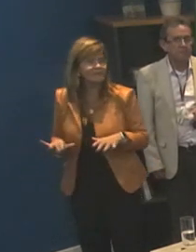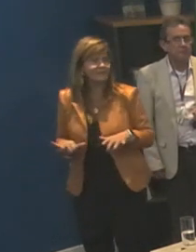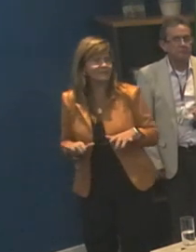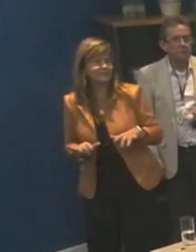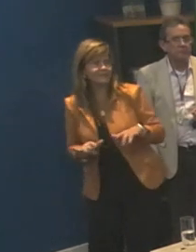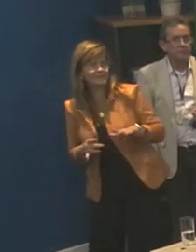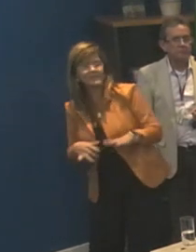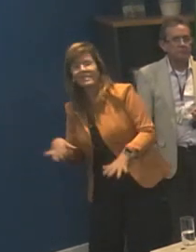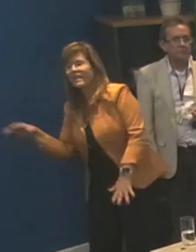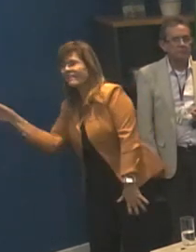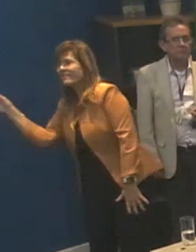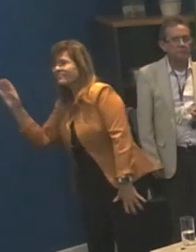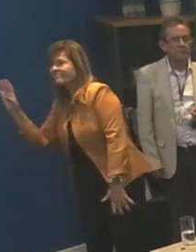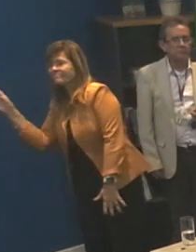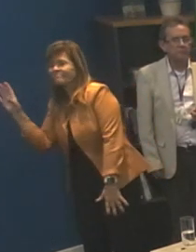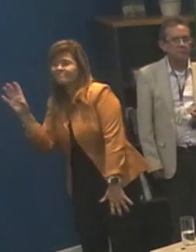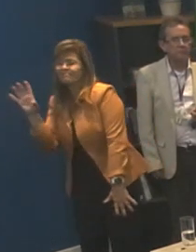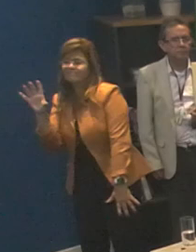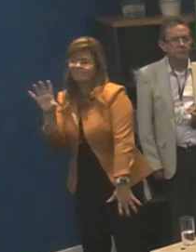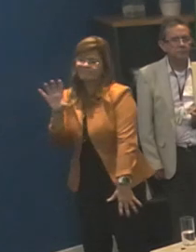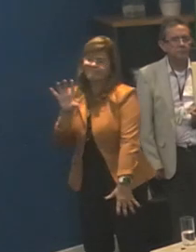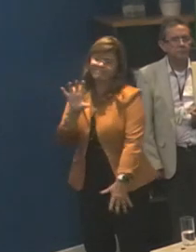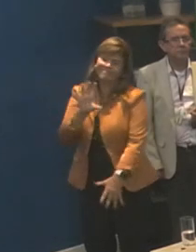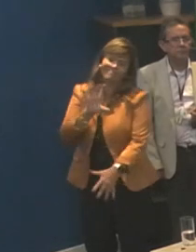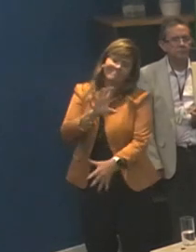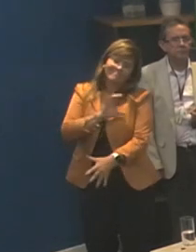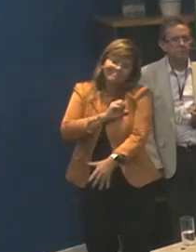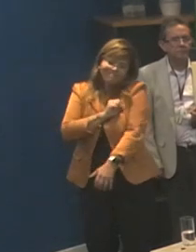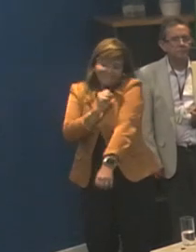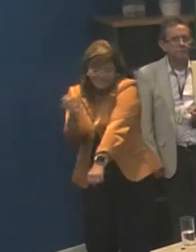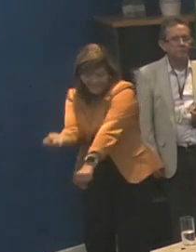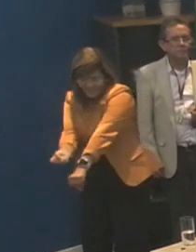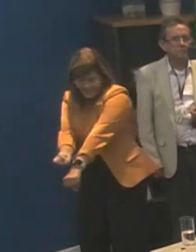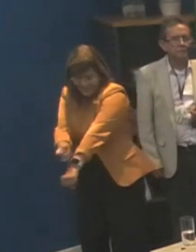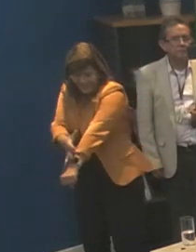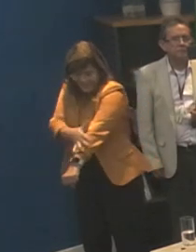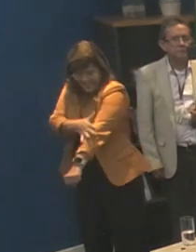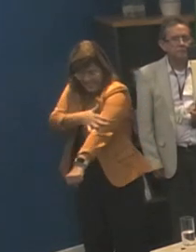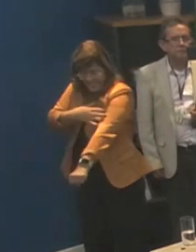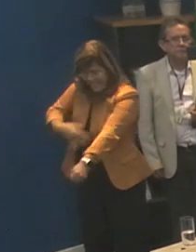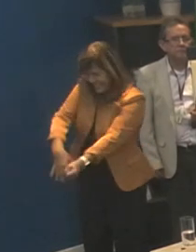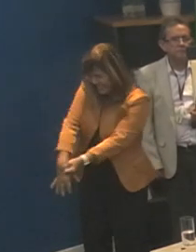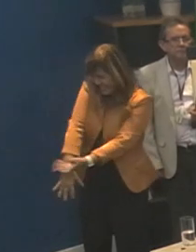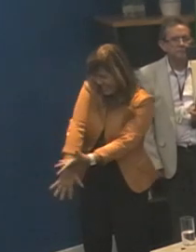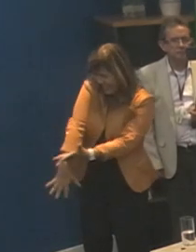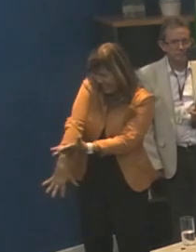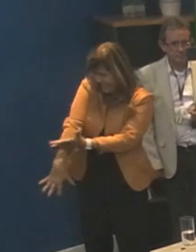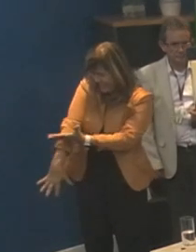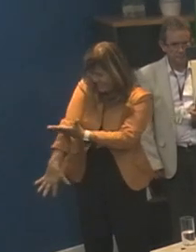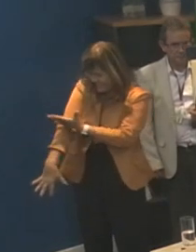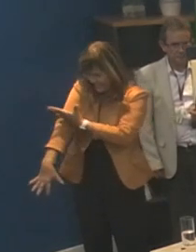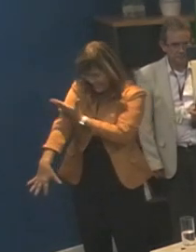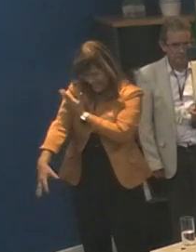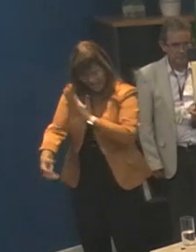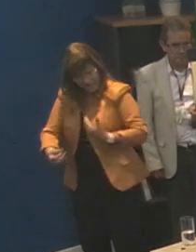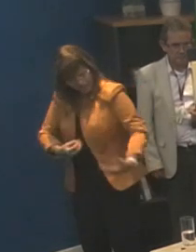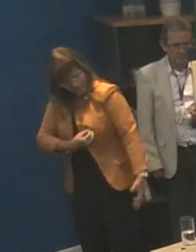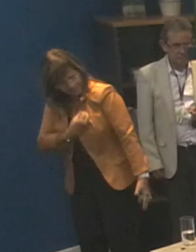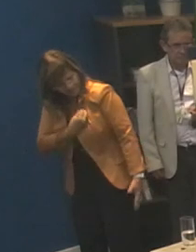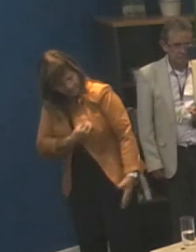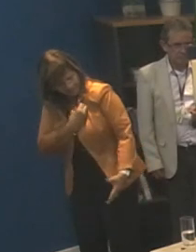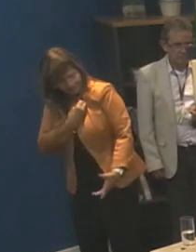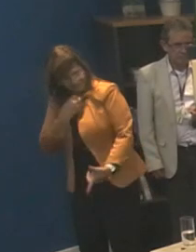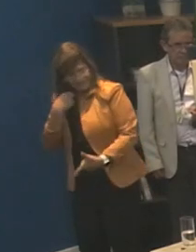Por tanto amor, por tanta emoção, a vida me fez assim.